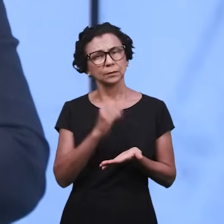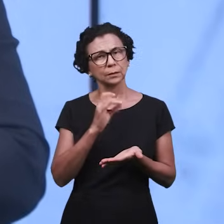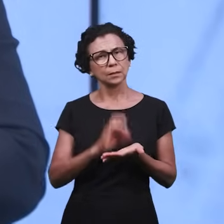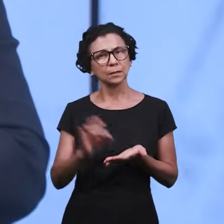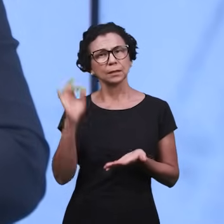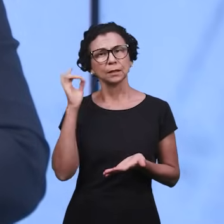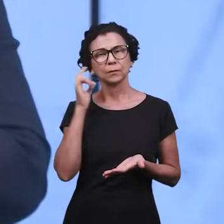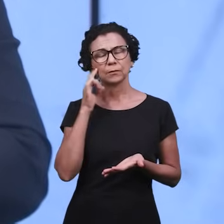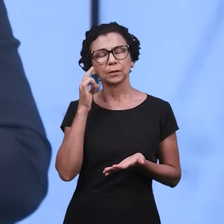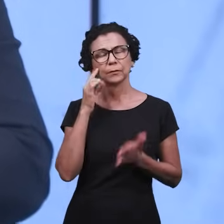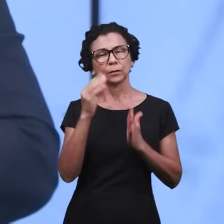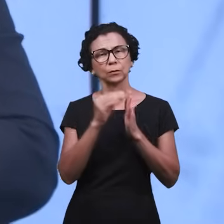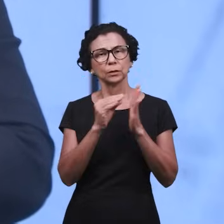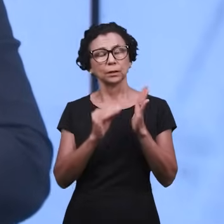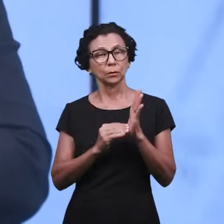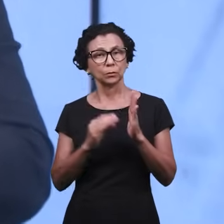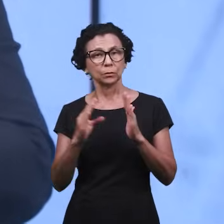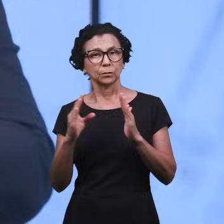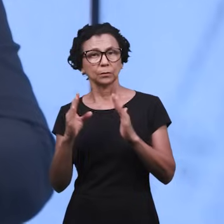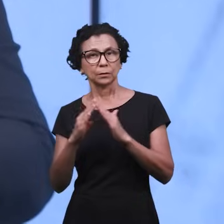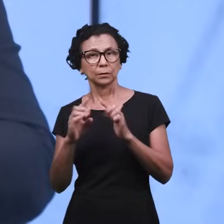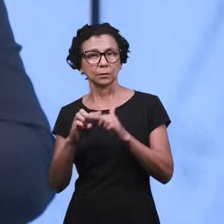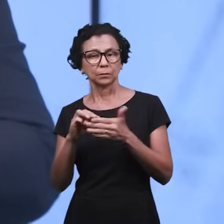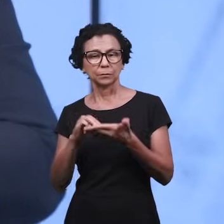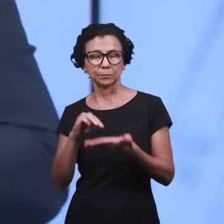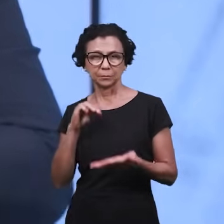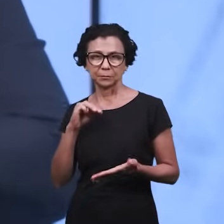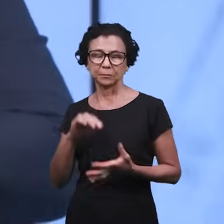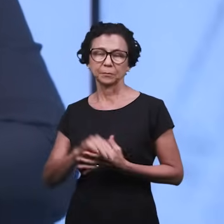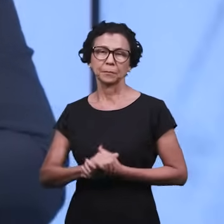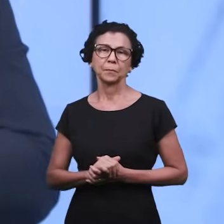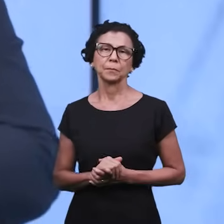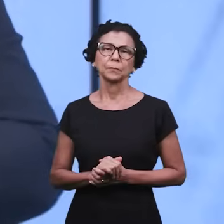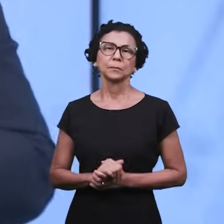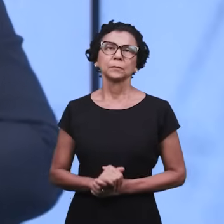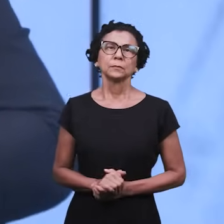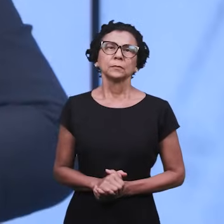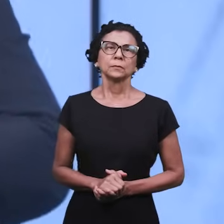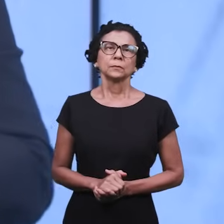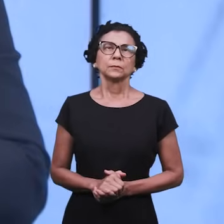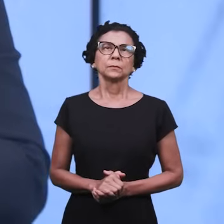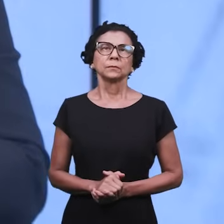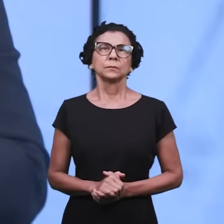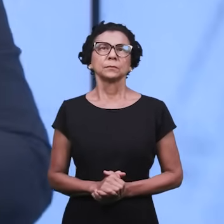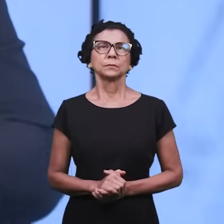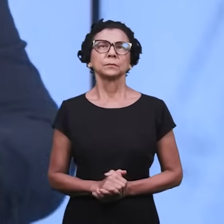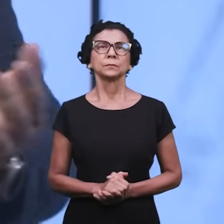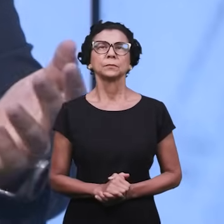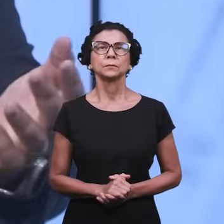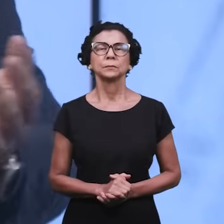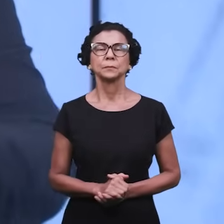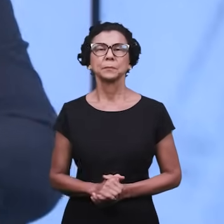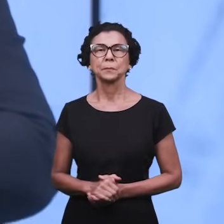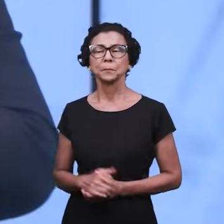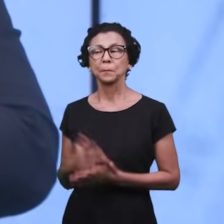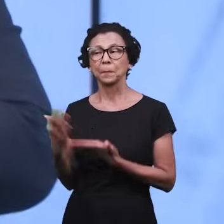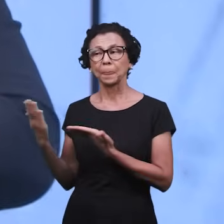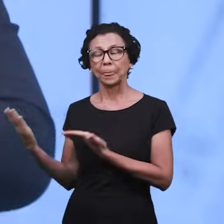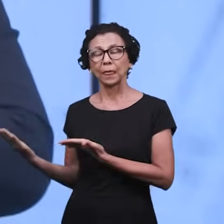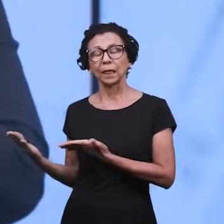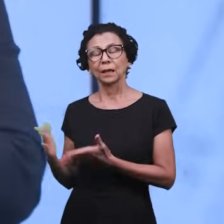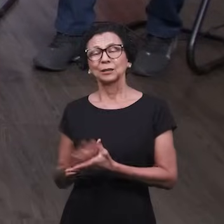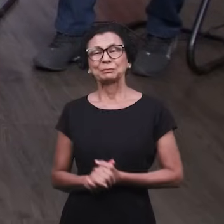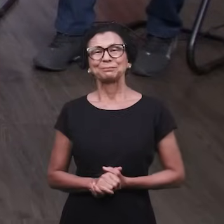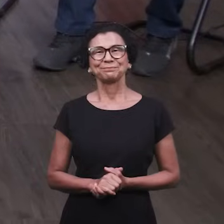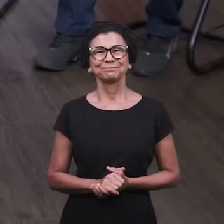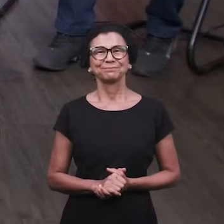pela Igreja Cristã Maranata. Vamos então dar início ao Conversas de Louvor. Aqui do meu lado, nosso querido